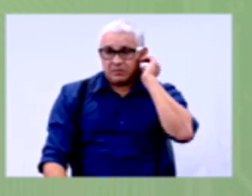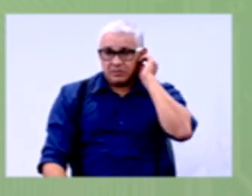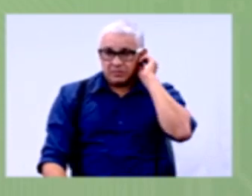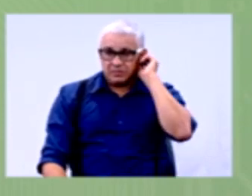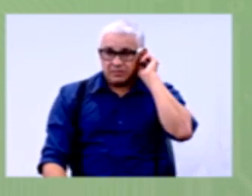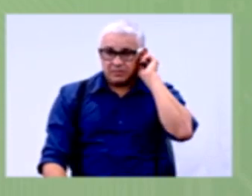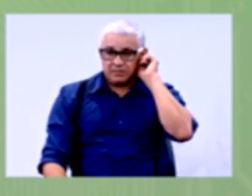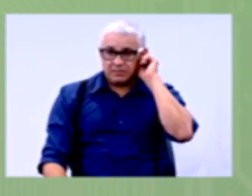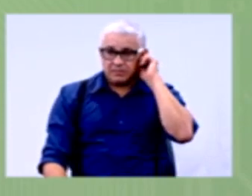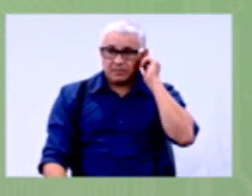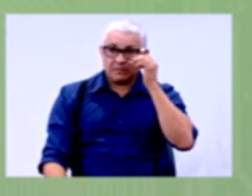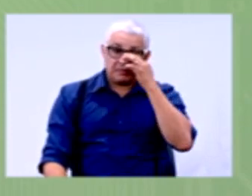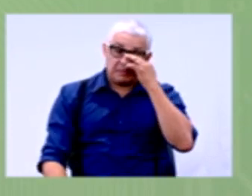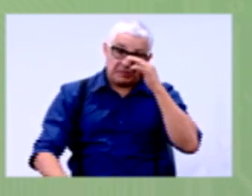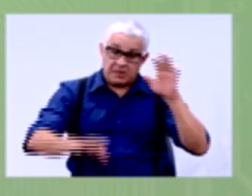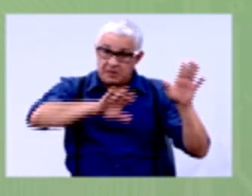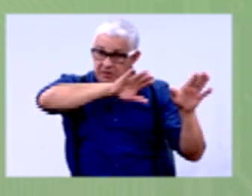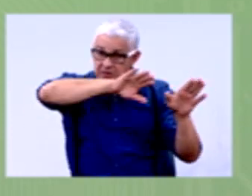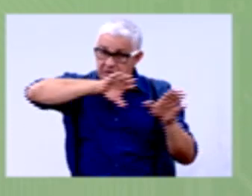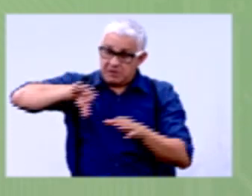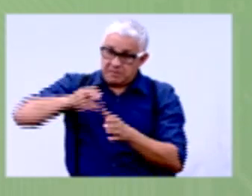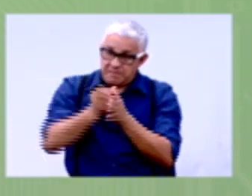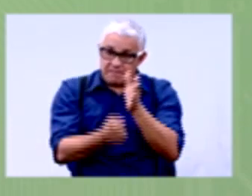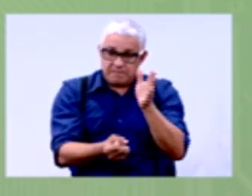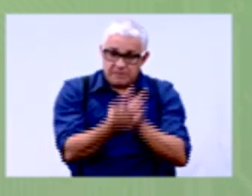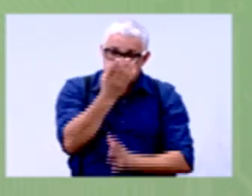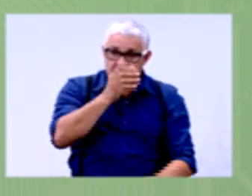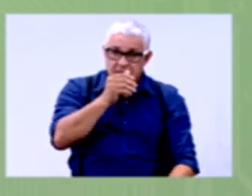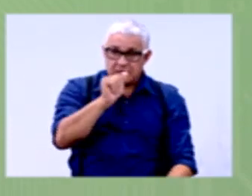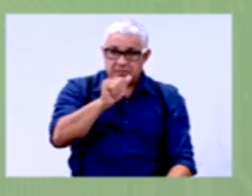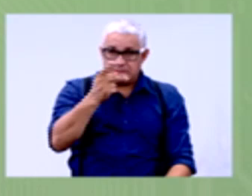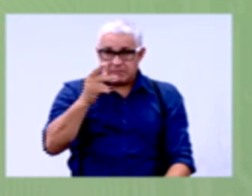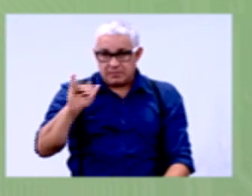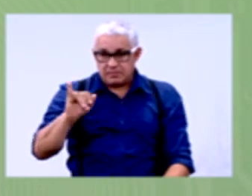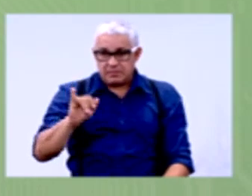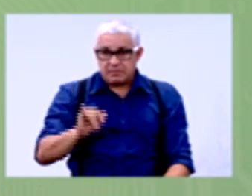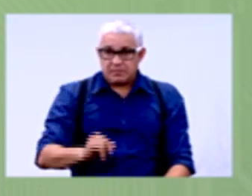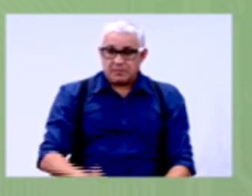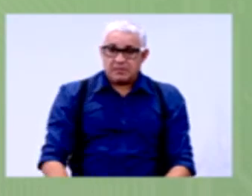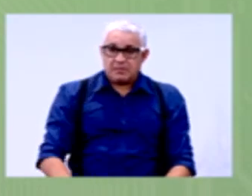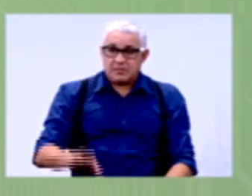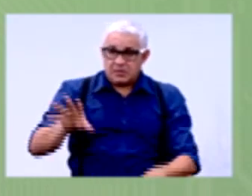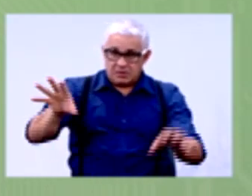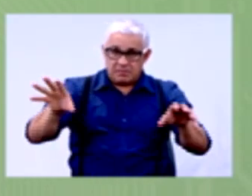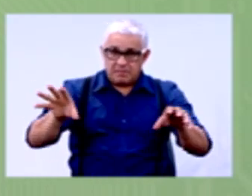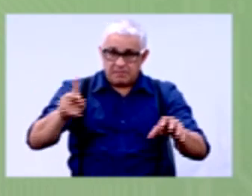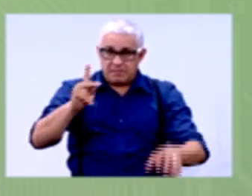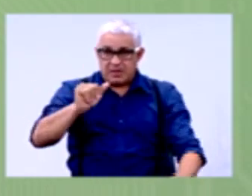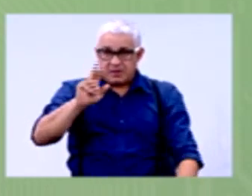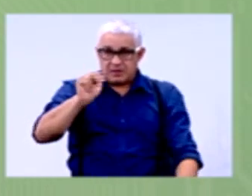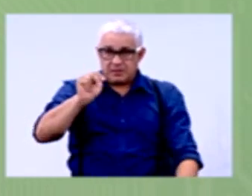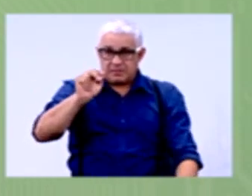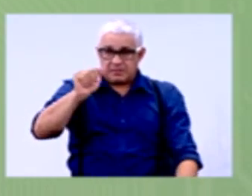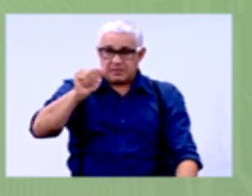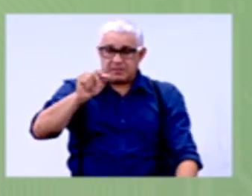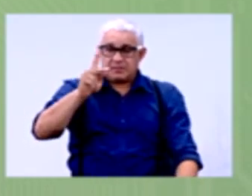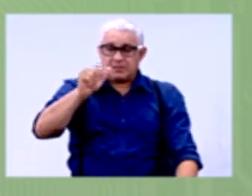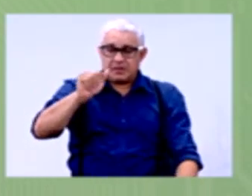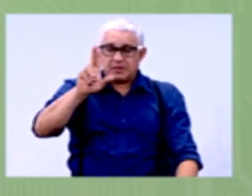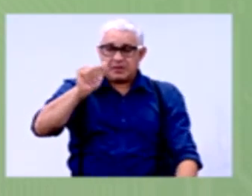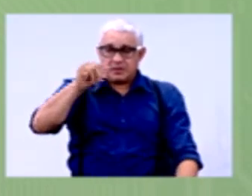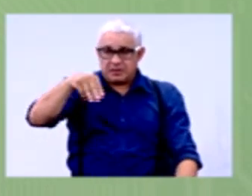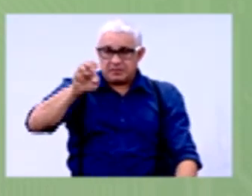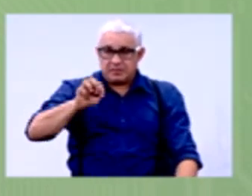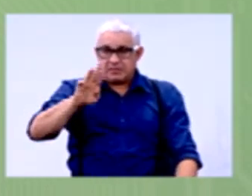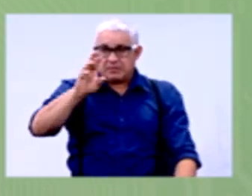A gente trabalhou com a criação de uma API também, né? Então a gente recebia os parâmetros, certo? Aqui nosso